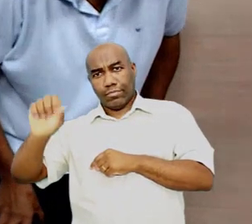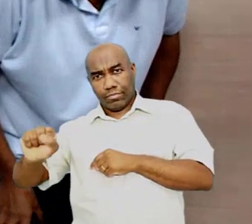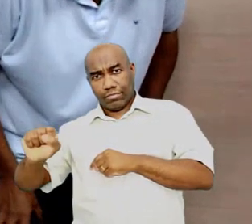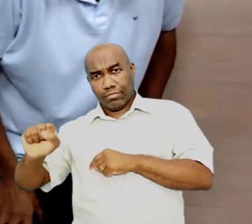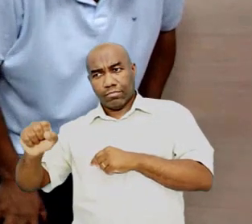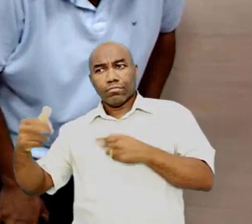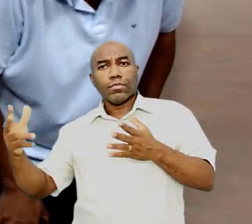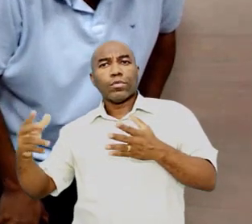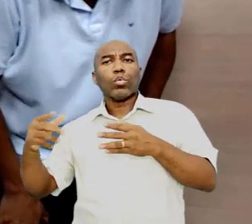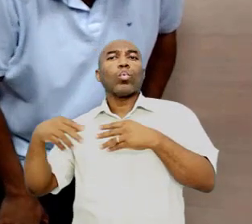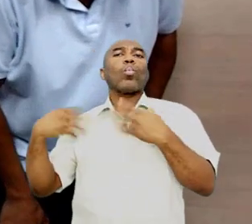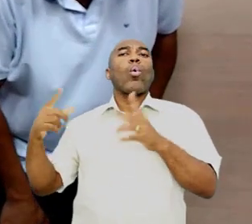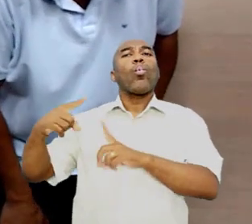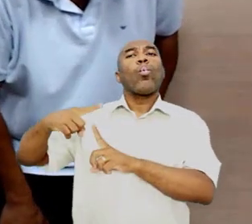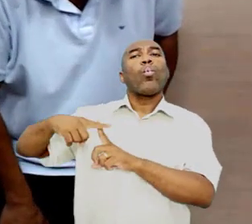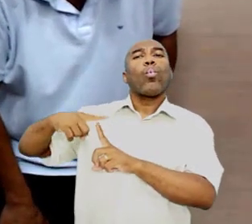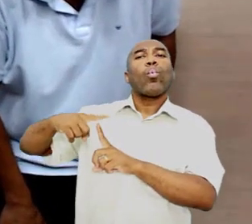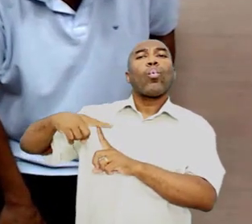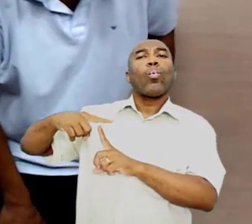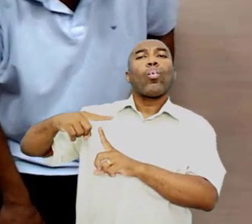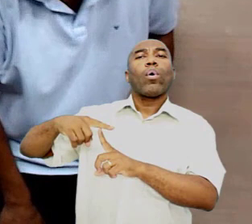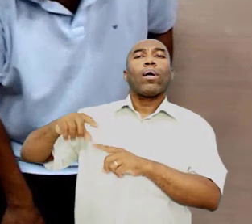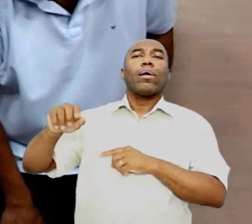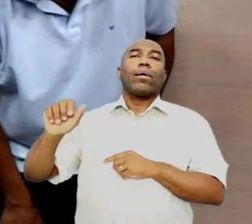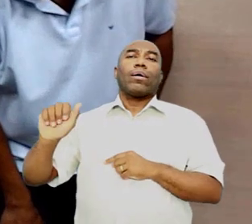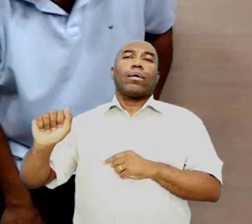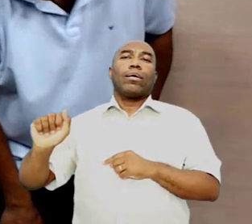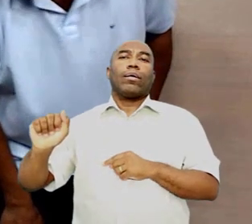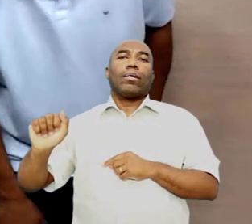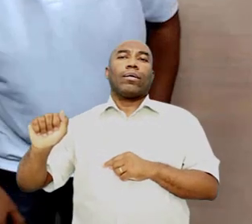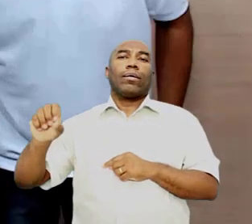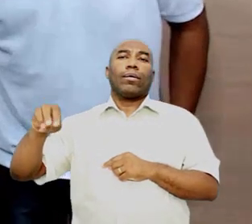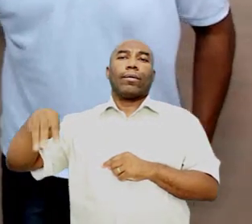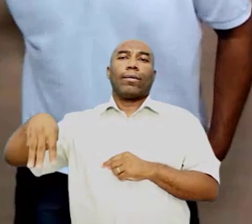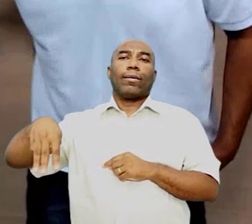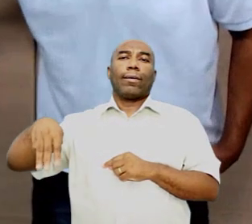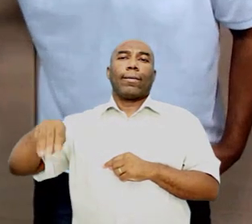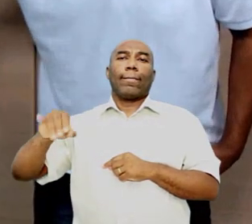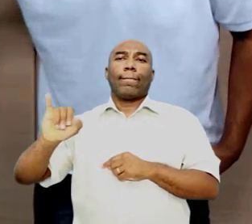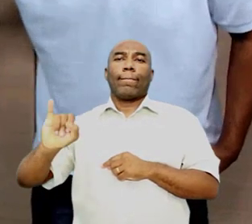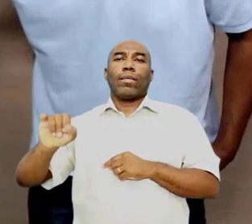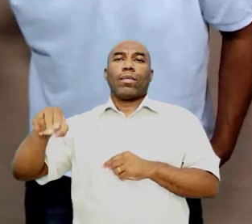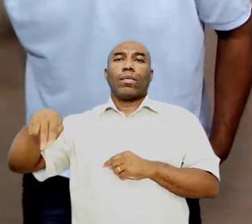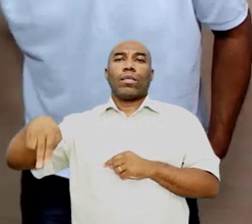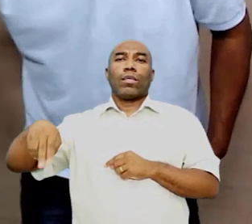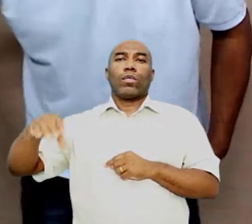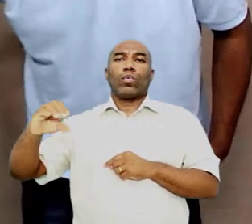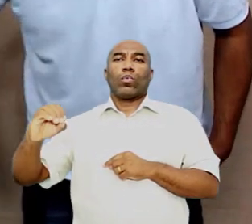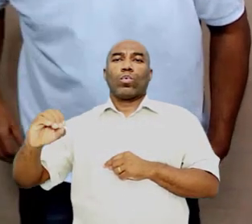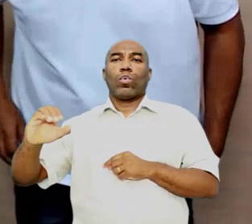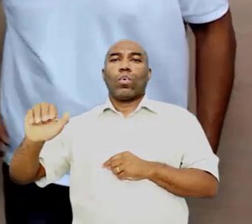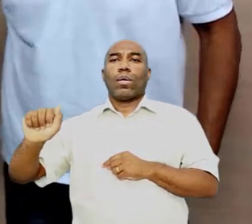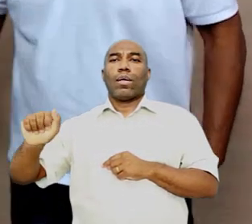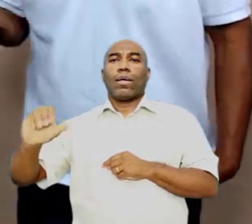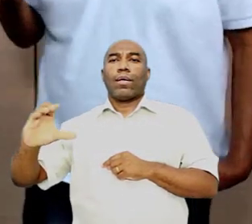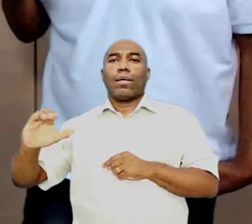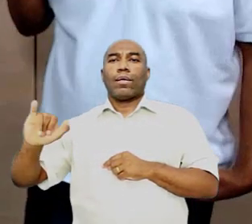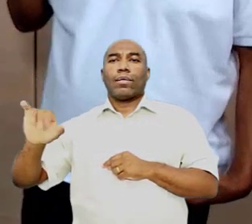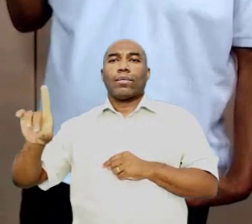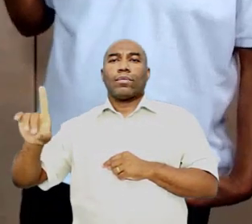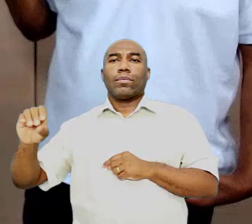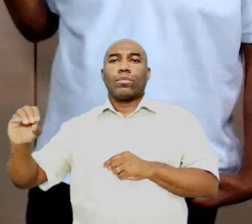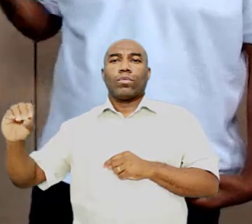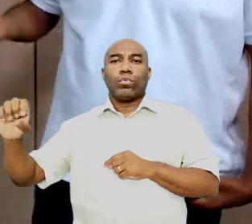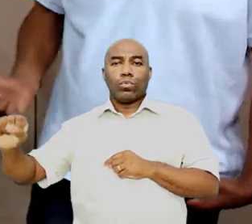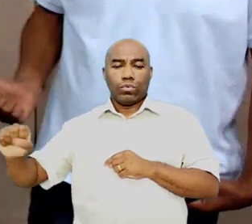O nome do aminoácido é chamado de capsômero. Qual que é a função do capsídeo?